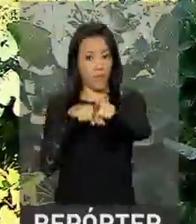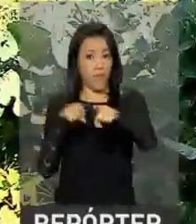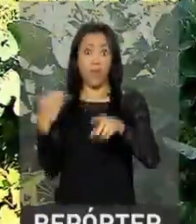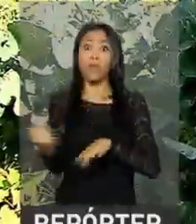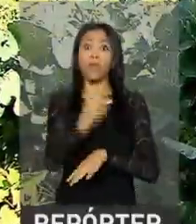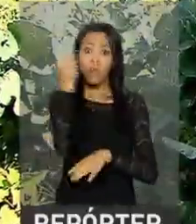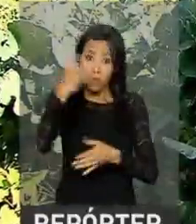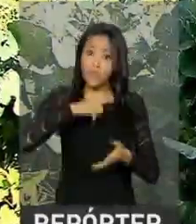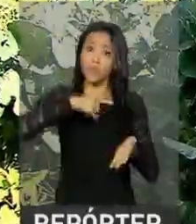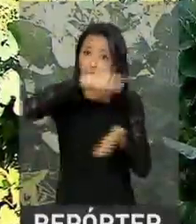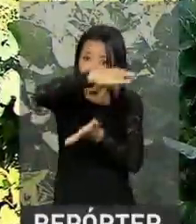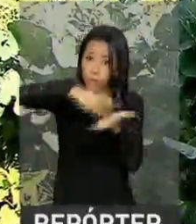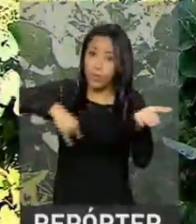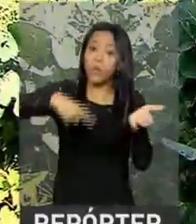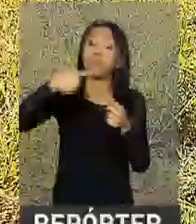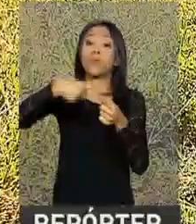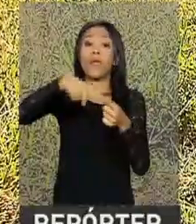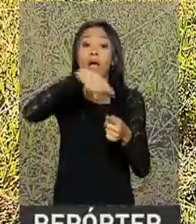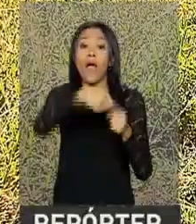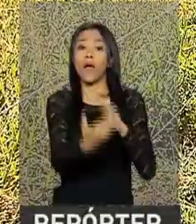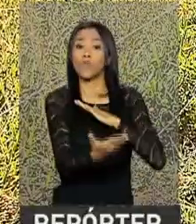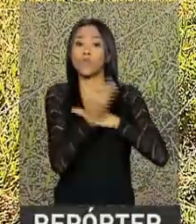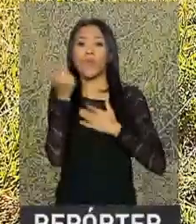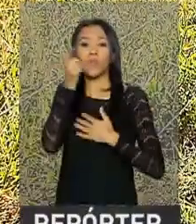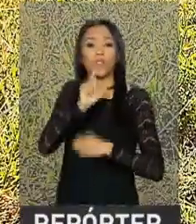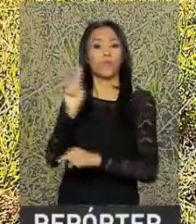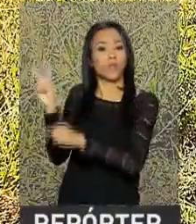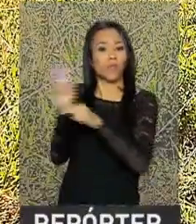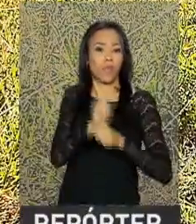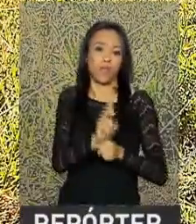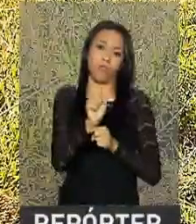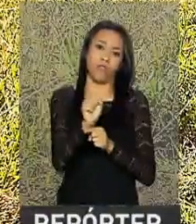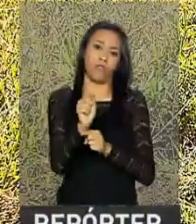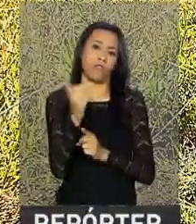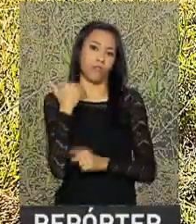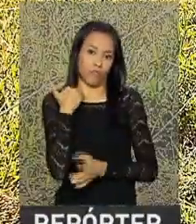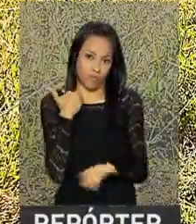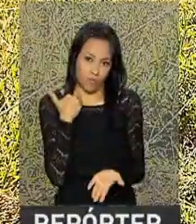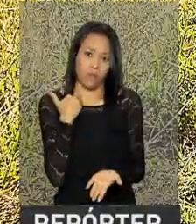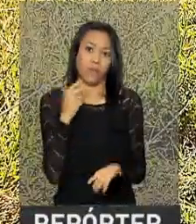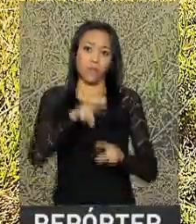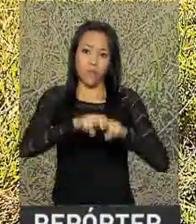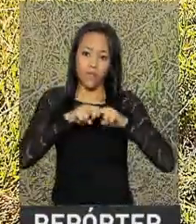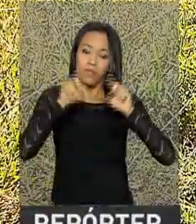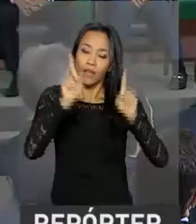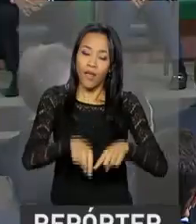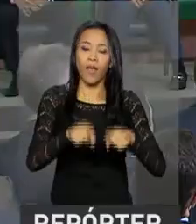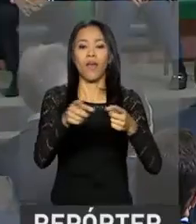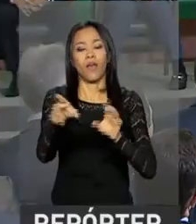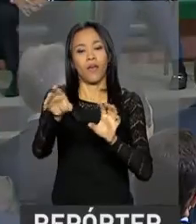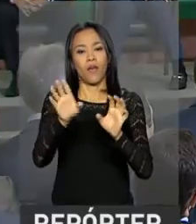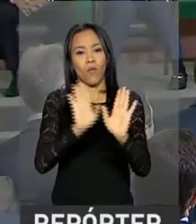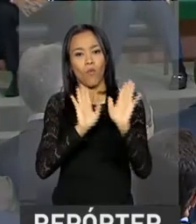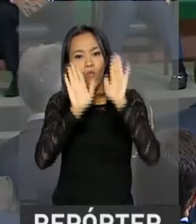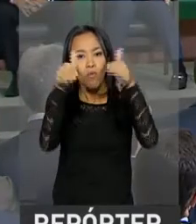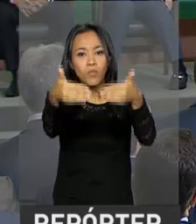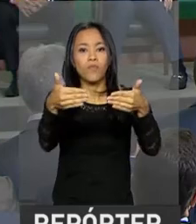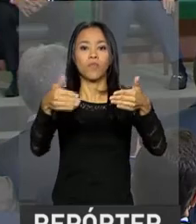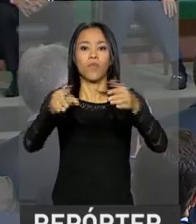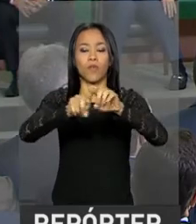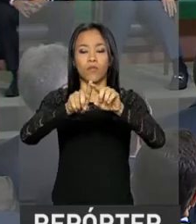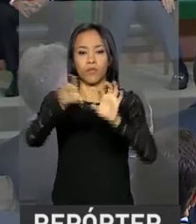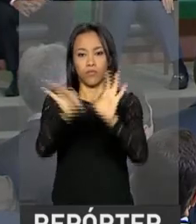importante para a obtenção de crédito rural por isso a regularização fundiária é um dos eixos do plano safra da agricultura familiar